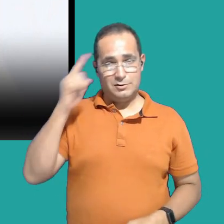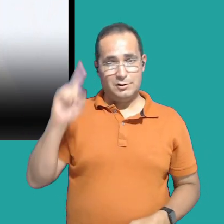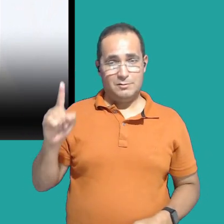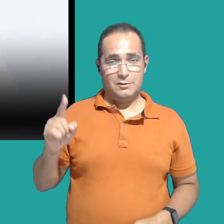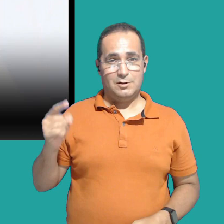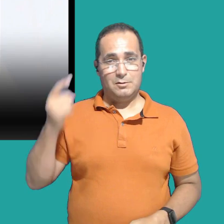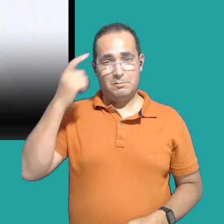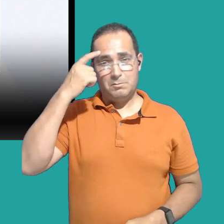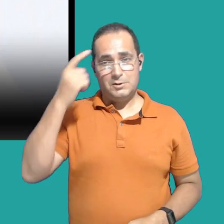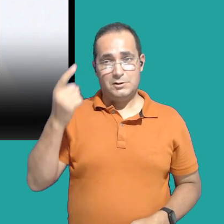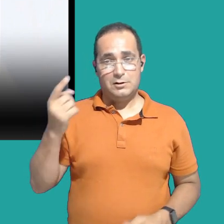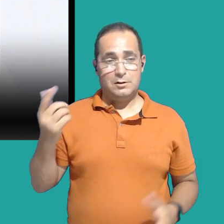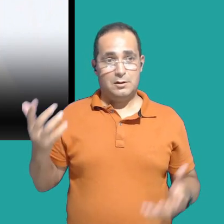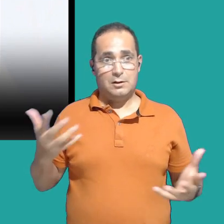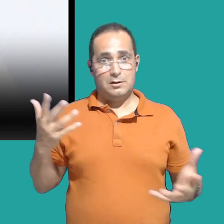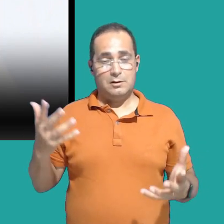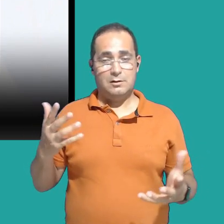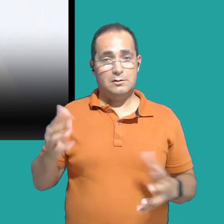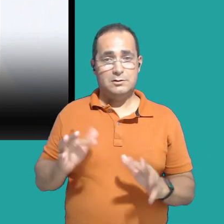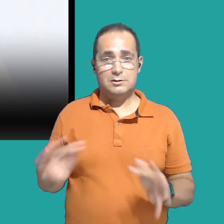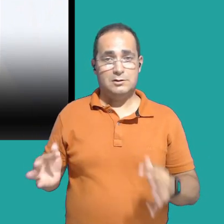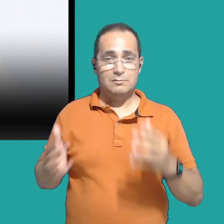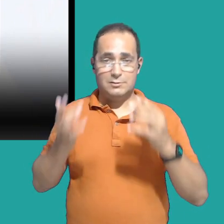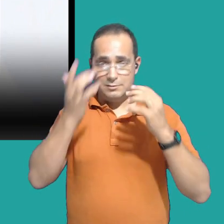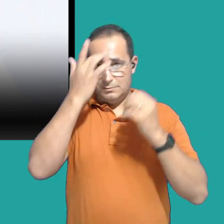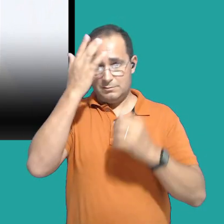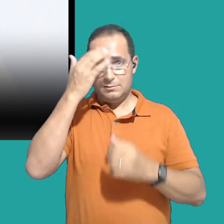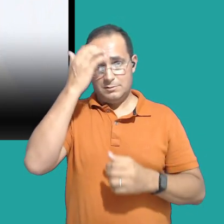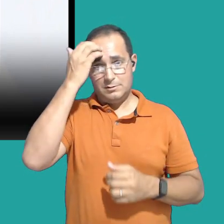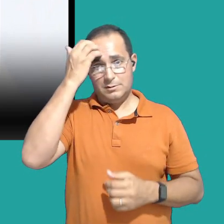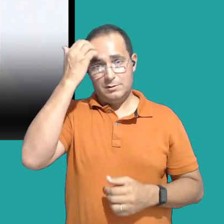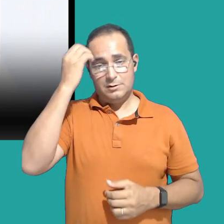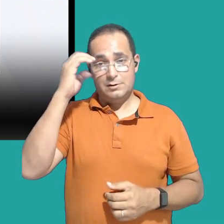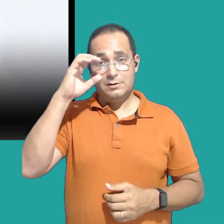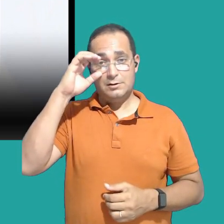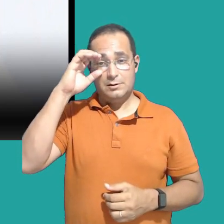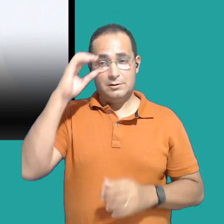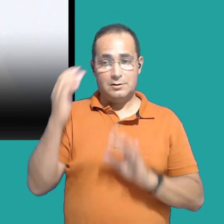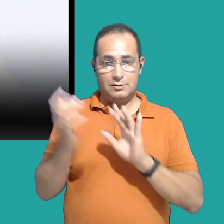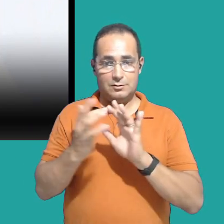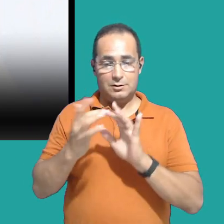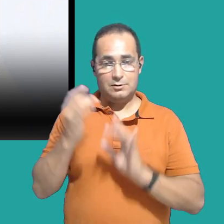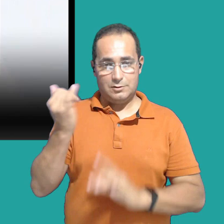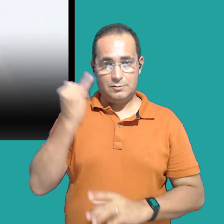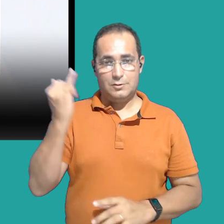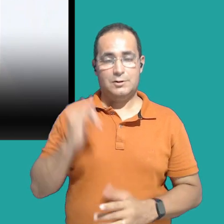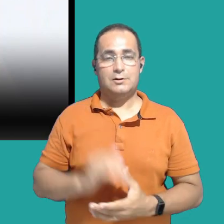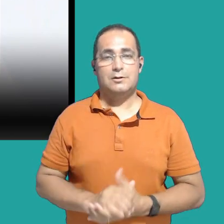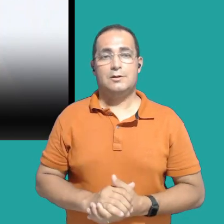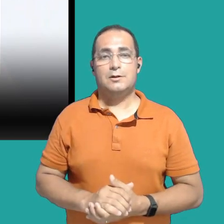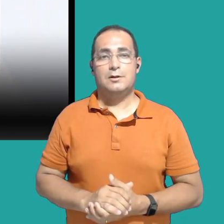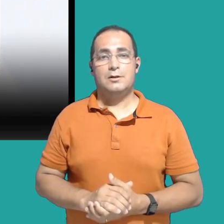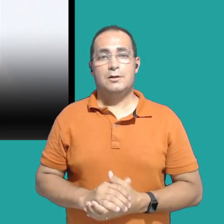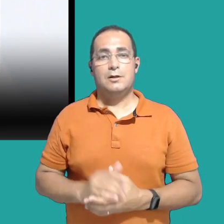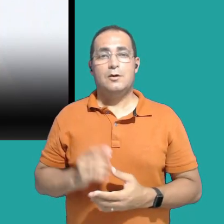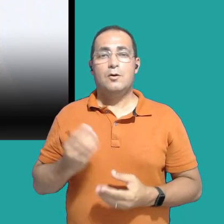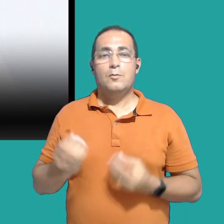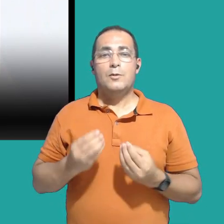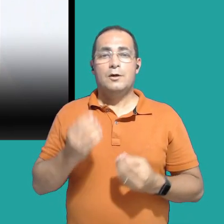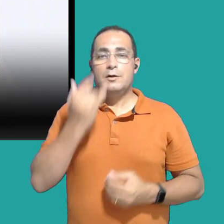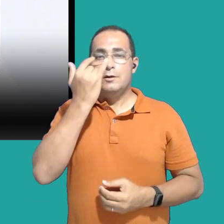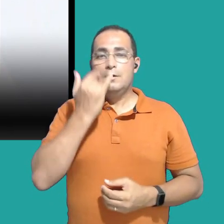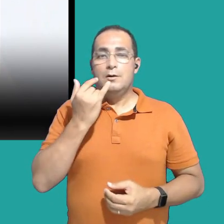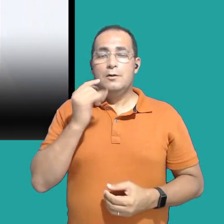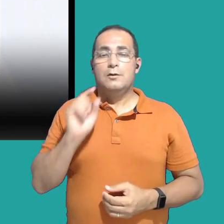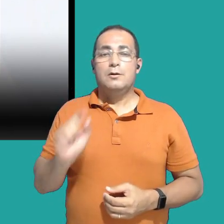às vezes a gente vai e o funcionário não sabe lidar com a gente, acha que é uma coisa de sete cabeças, quando não é. Né? Então, eles terem esse contato, eu acho importante